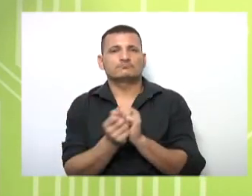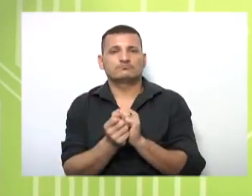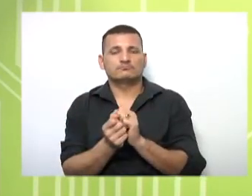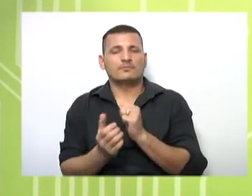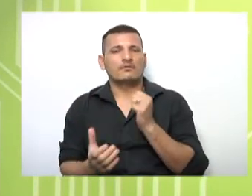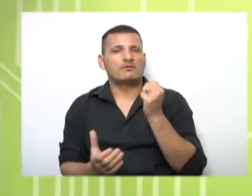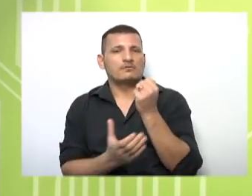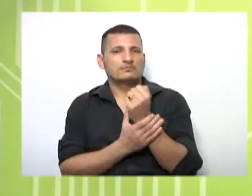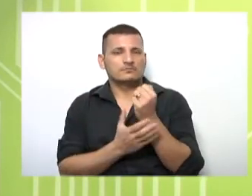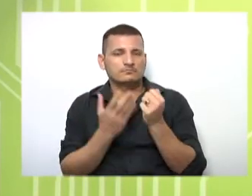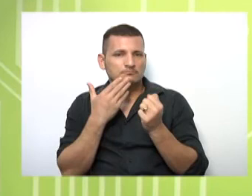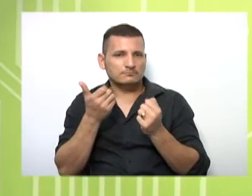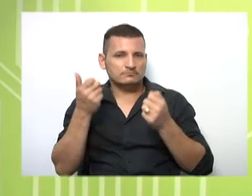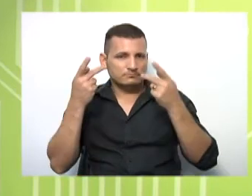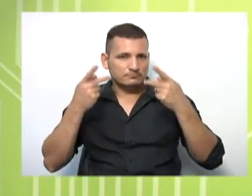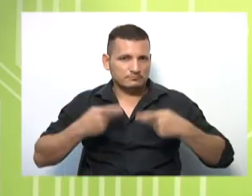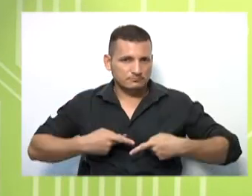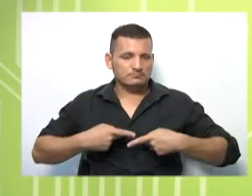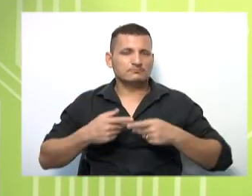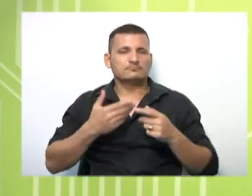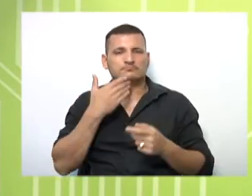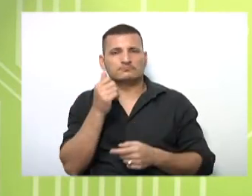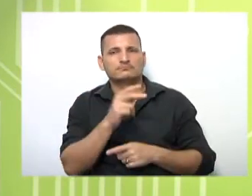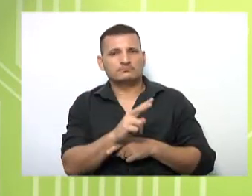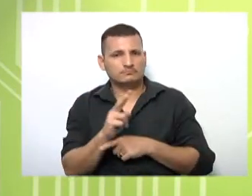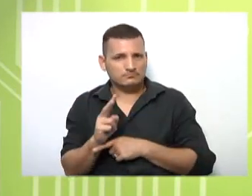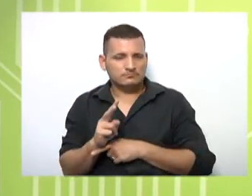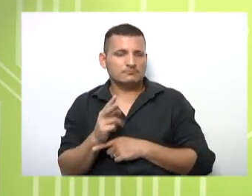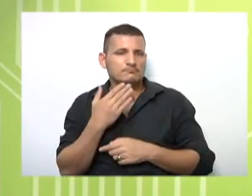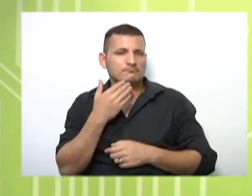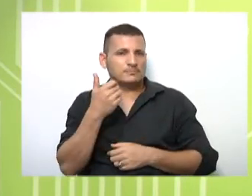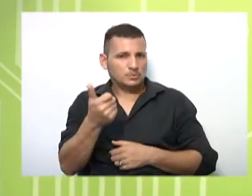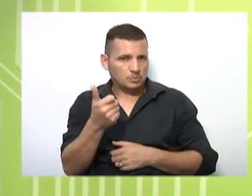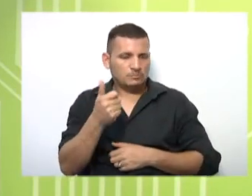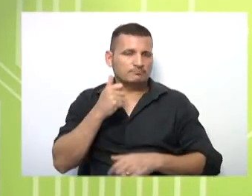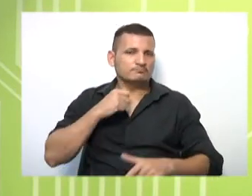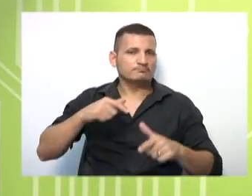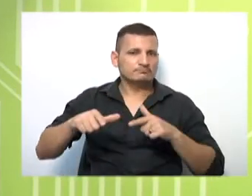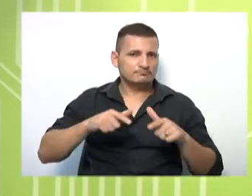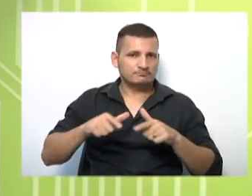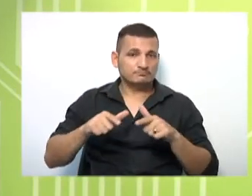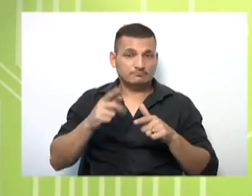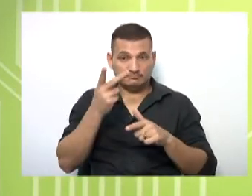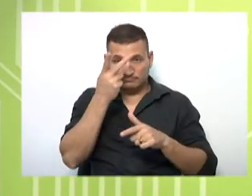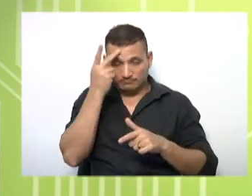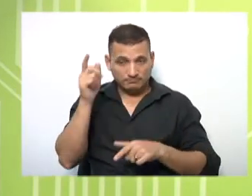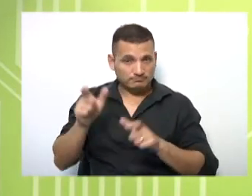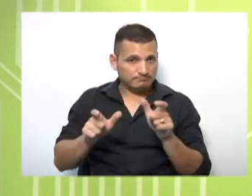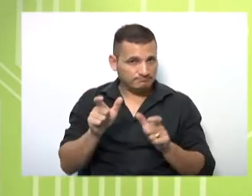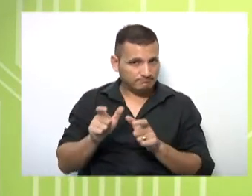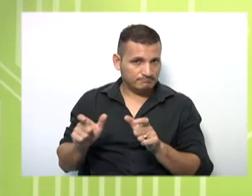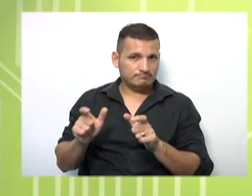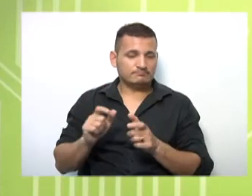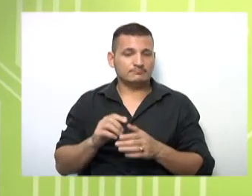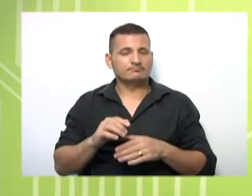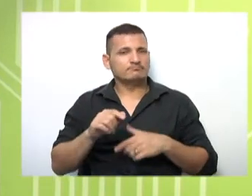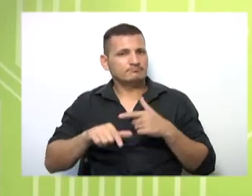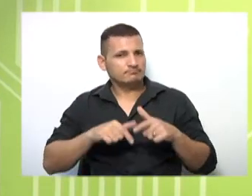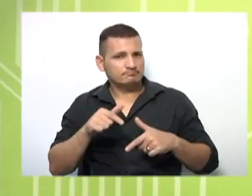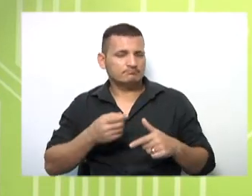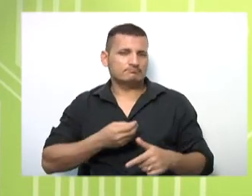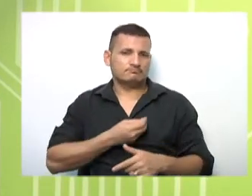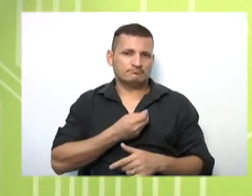reconhecimento, para garantir melhor crédito, para garantir melhor condições de trabalho às pessoas envolvidas, condições de trabalho e de